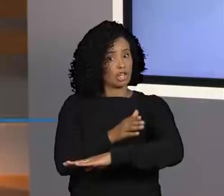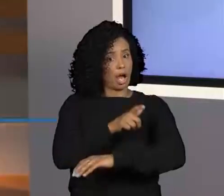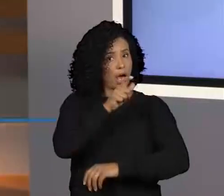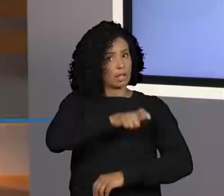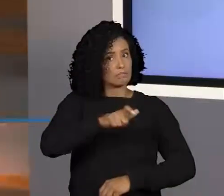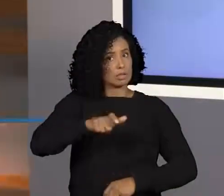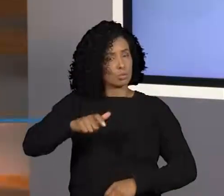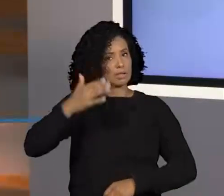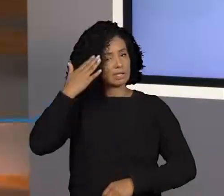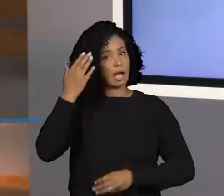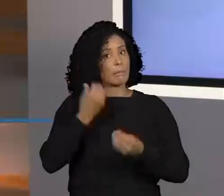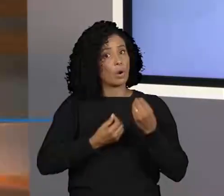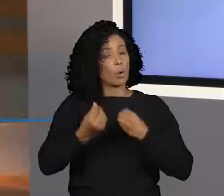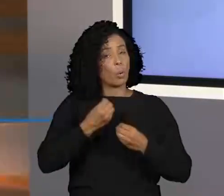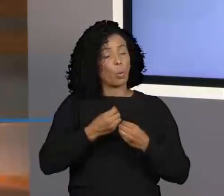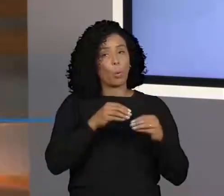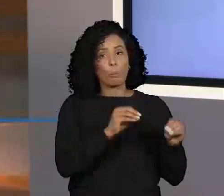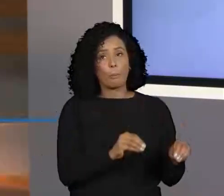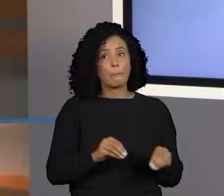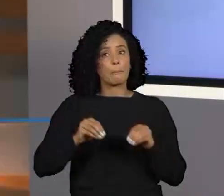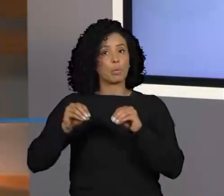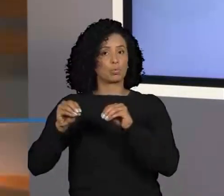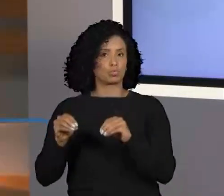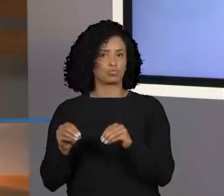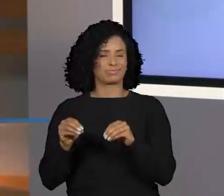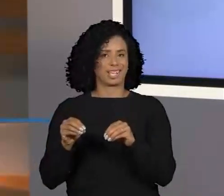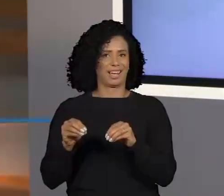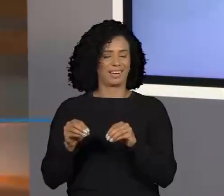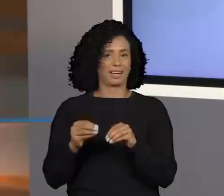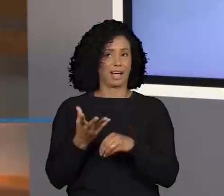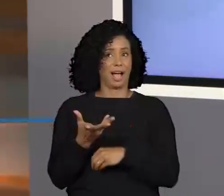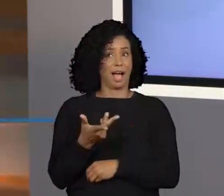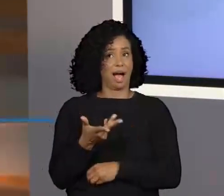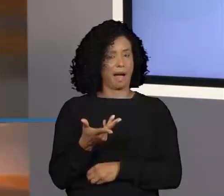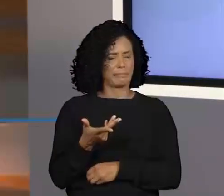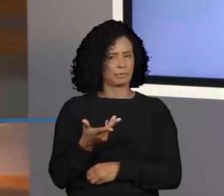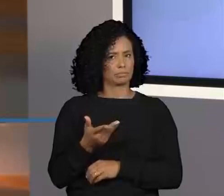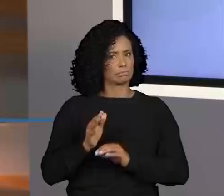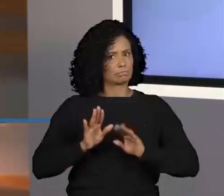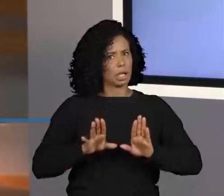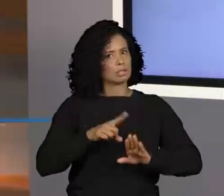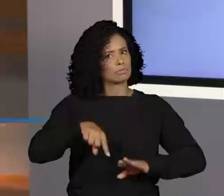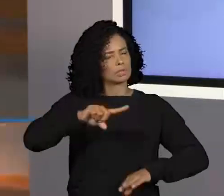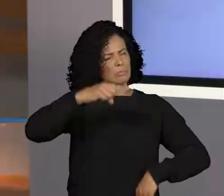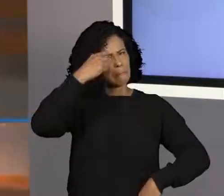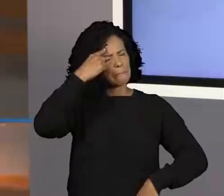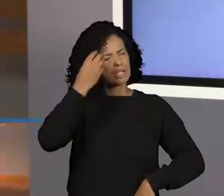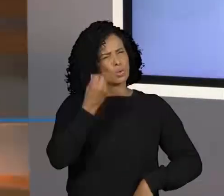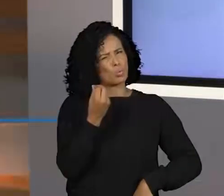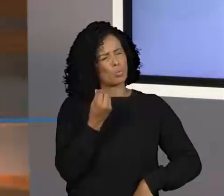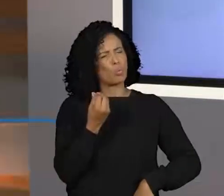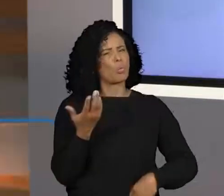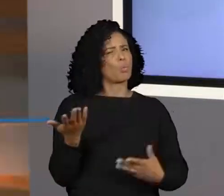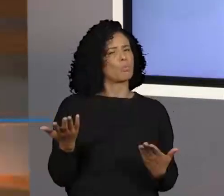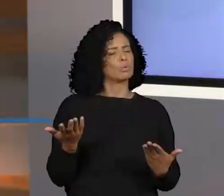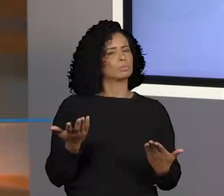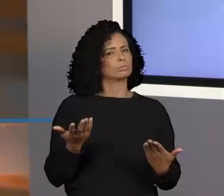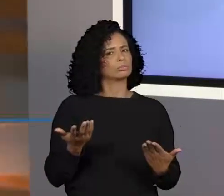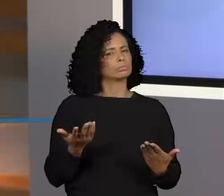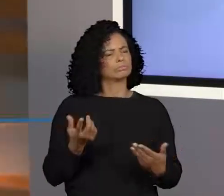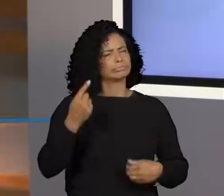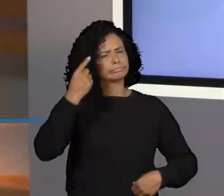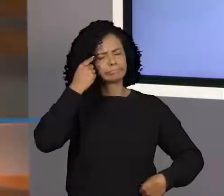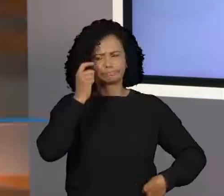de lugar com um pouco mais de velocidade. E pensa aí, inicialmente, aí, utilizar os